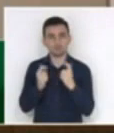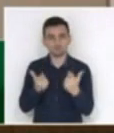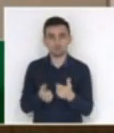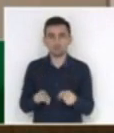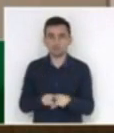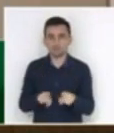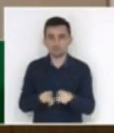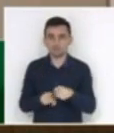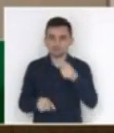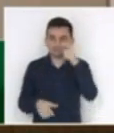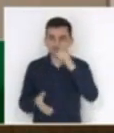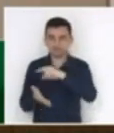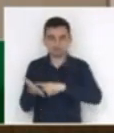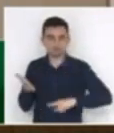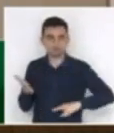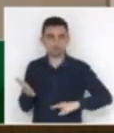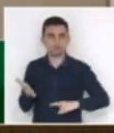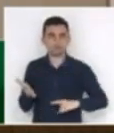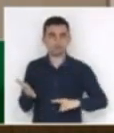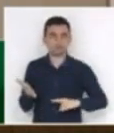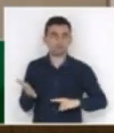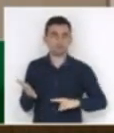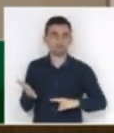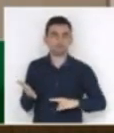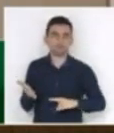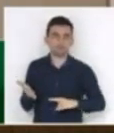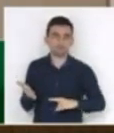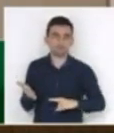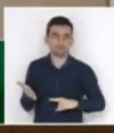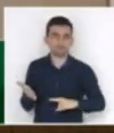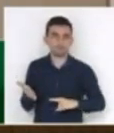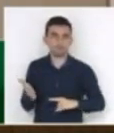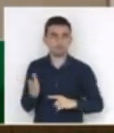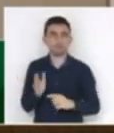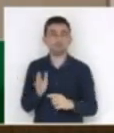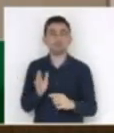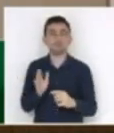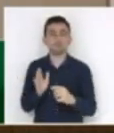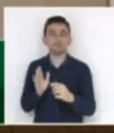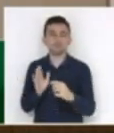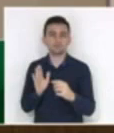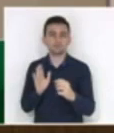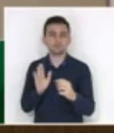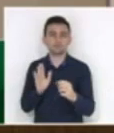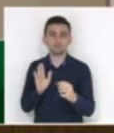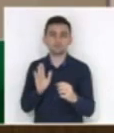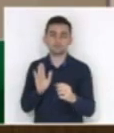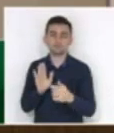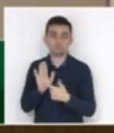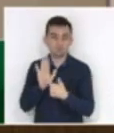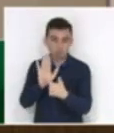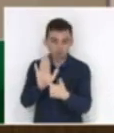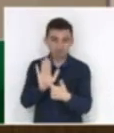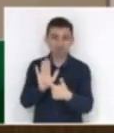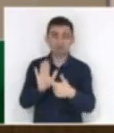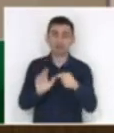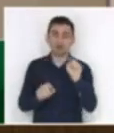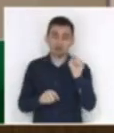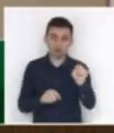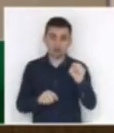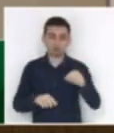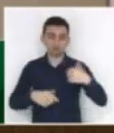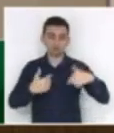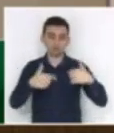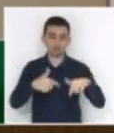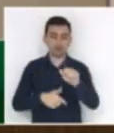uma moção para o reconhecimento do trabalho de Ângela Bastos e também do fotógrafo